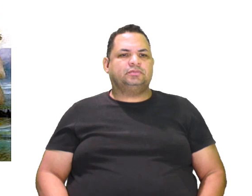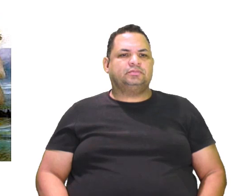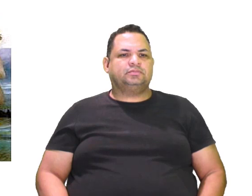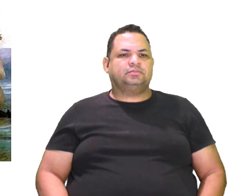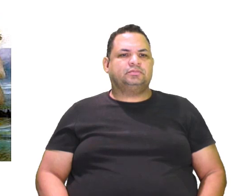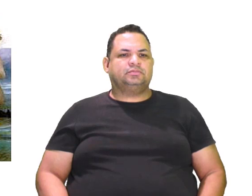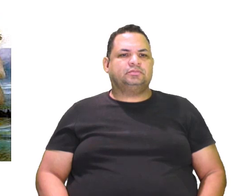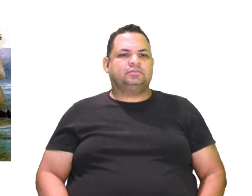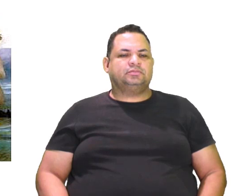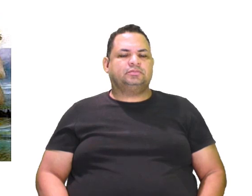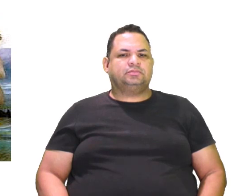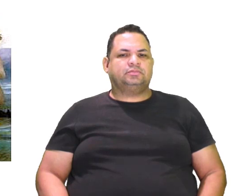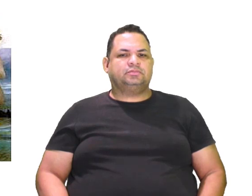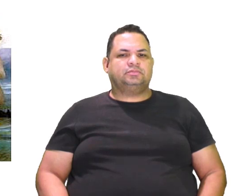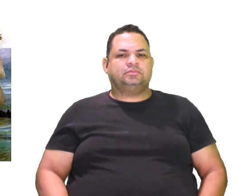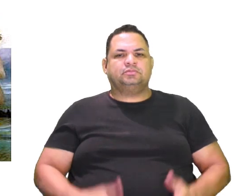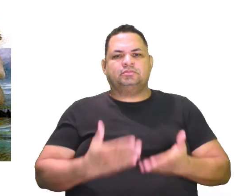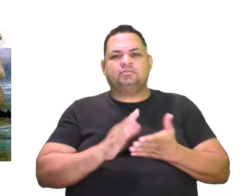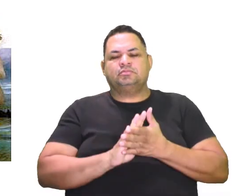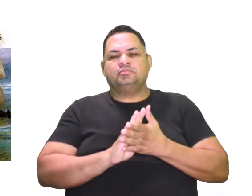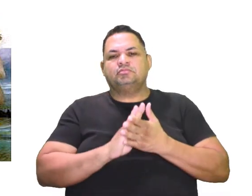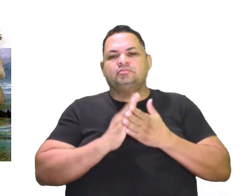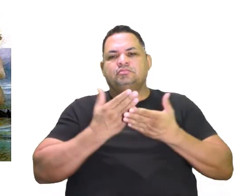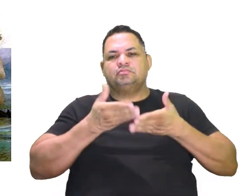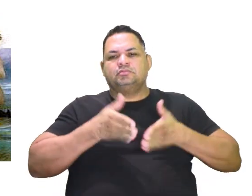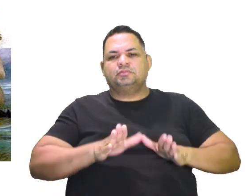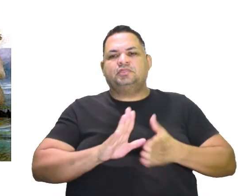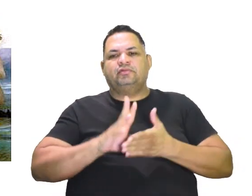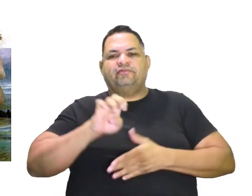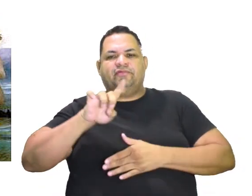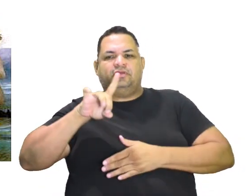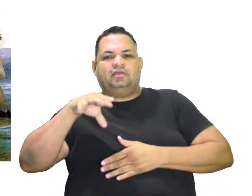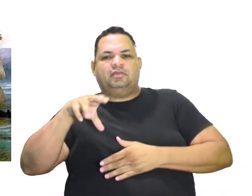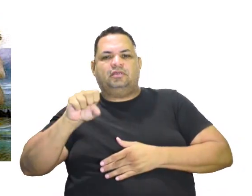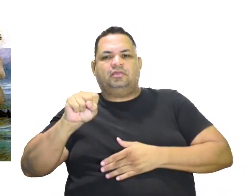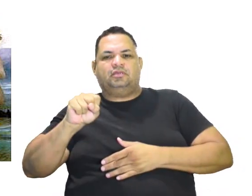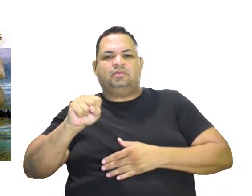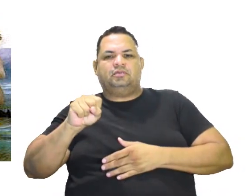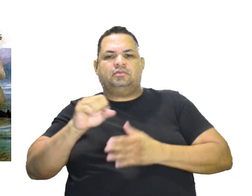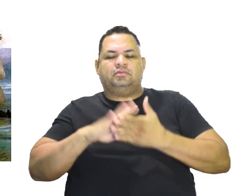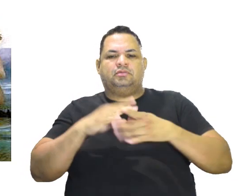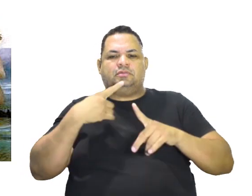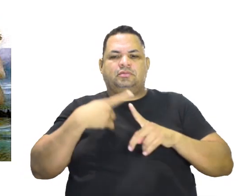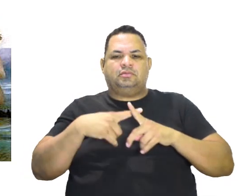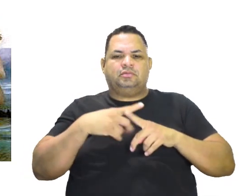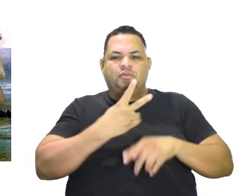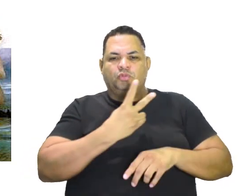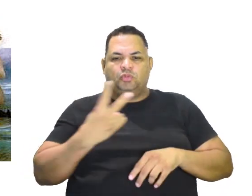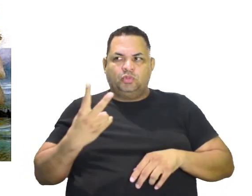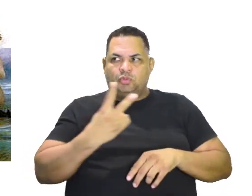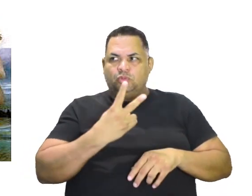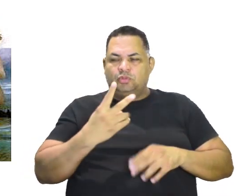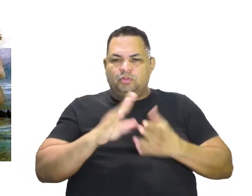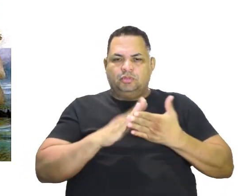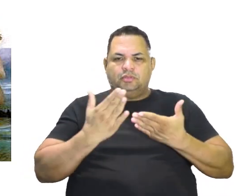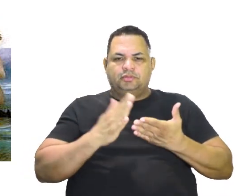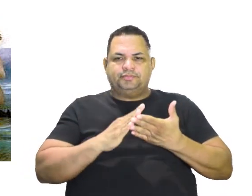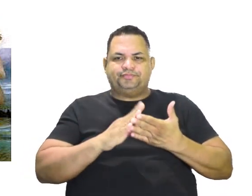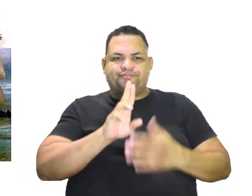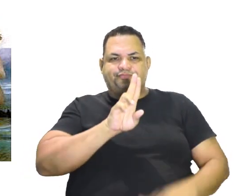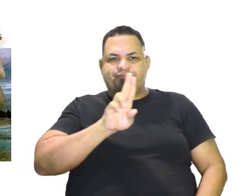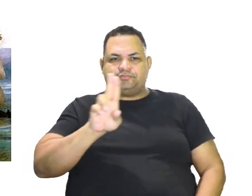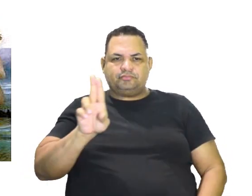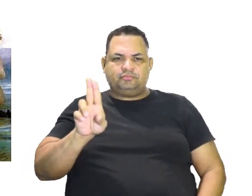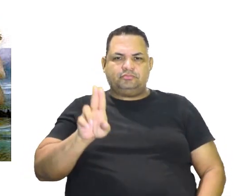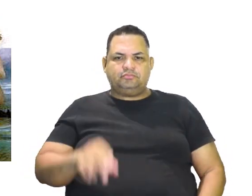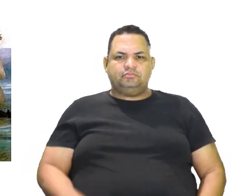E o nascimento da Vênus pelo William Bouguereau. Eu tô rindo um pouco aqui porque essa palavra aqui, esse sobrenome dele,